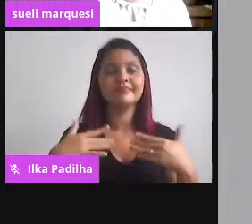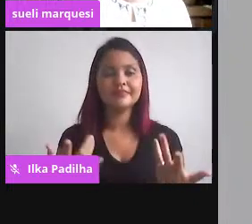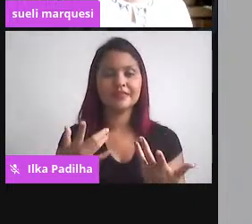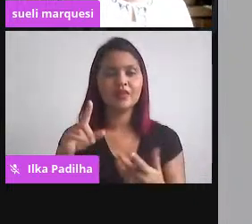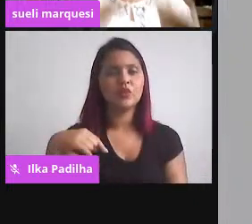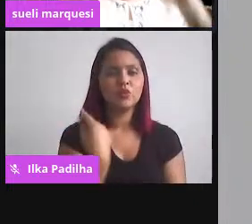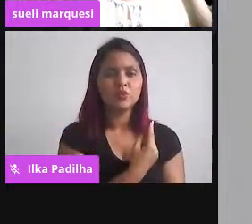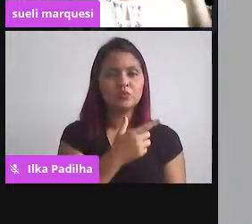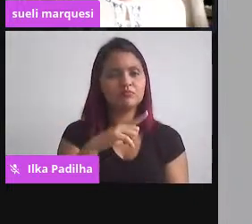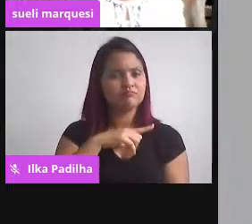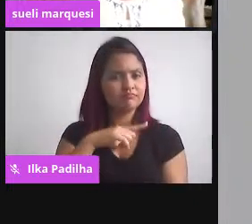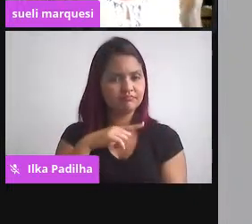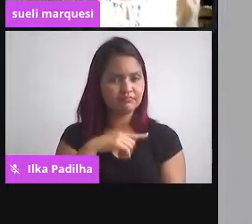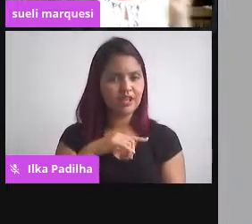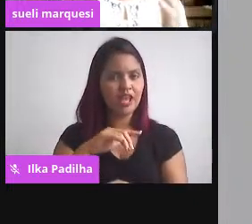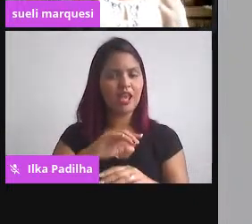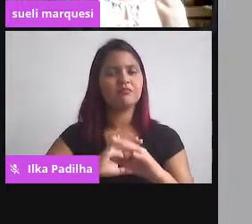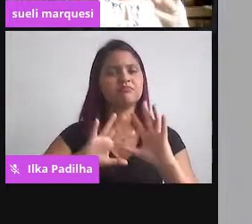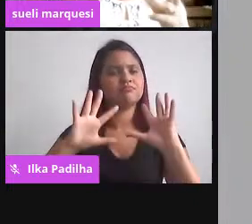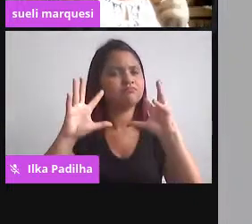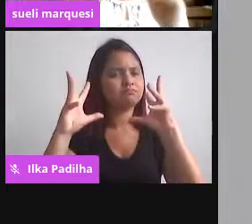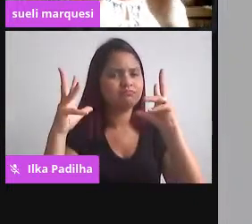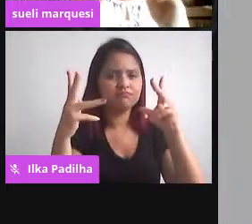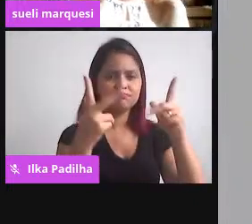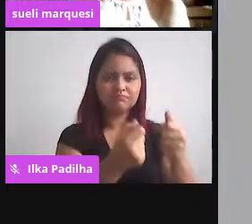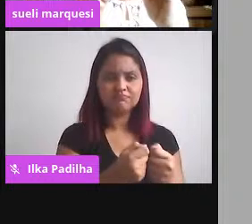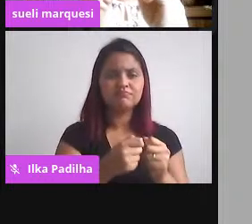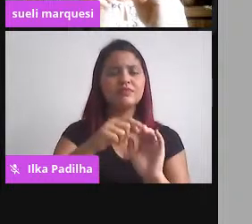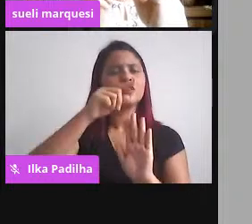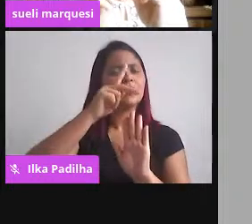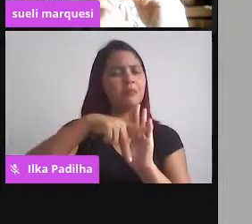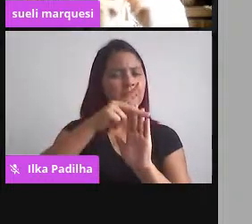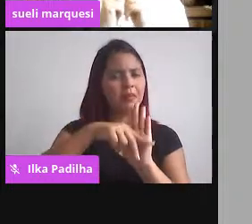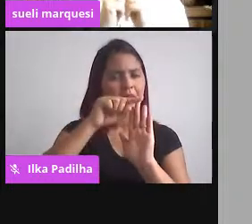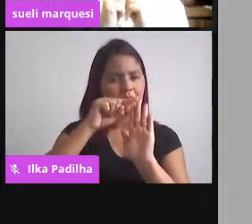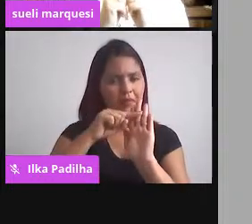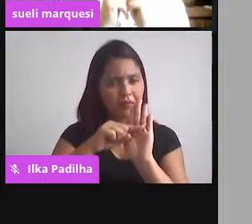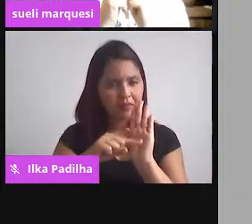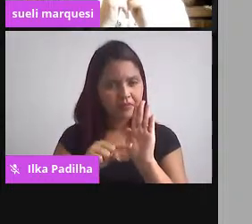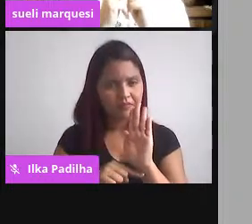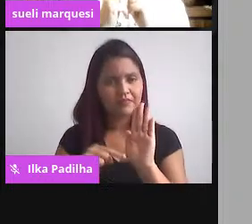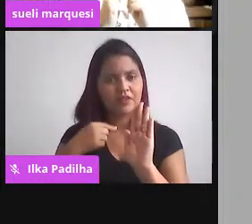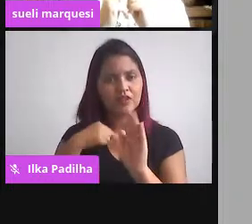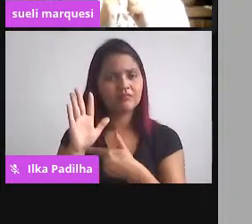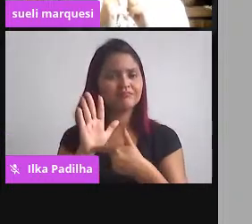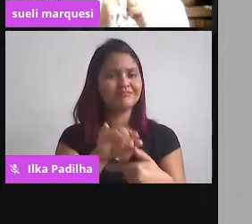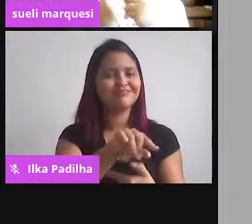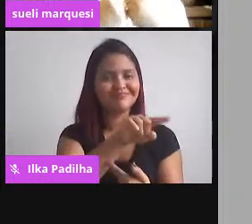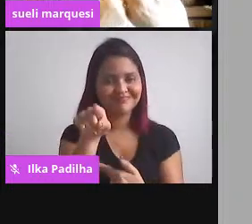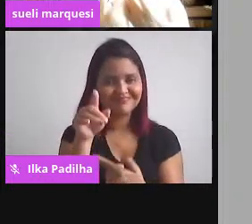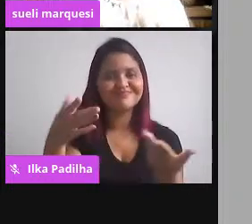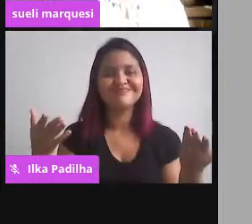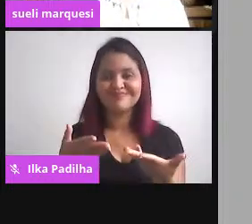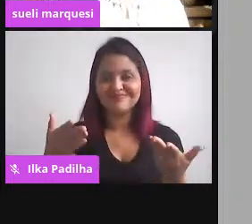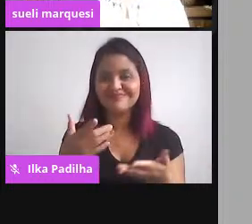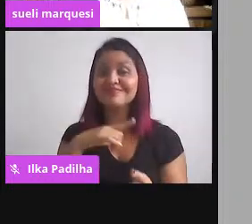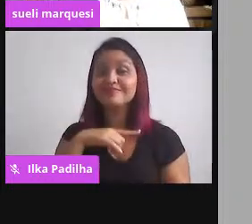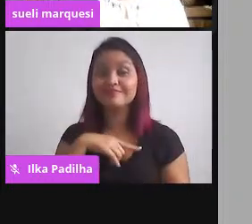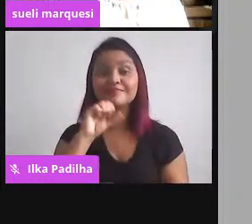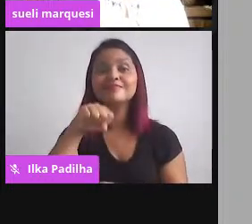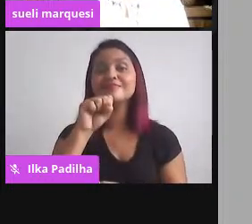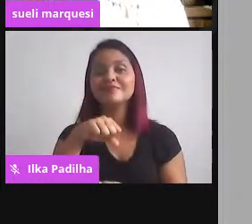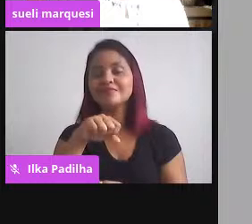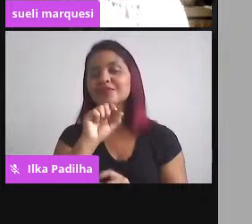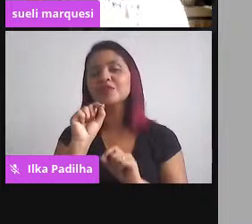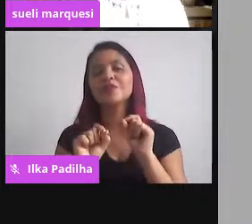tudo, nesse conjunto, né, de programas que eu trouxe aqui só para exemplificar, que há, sim, uma tendência